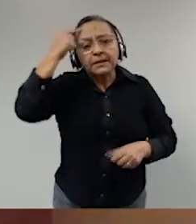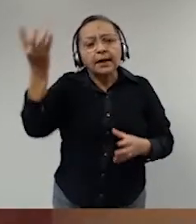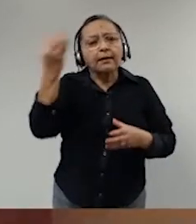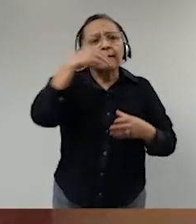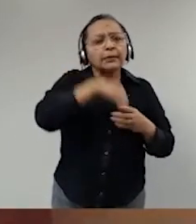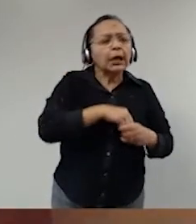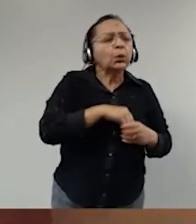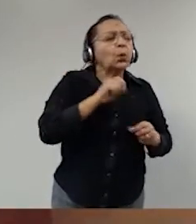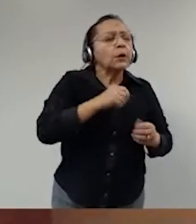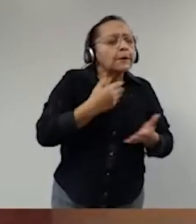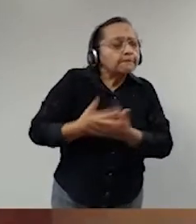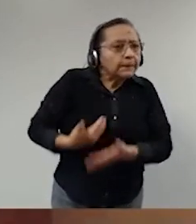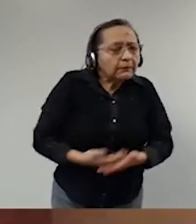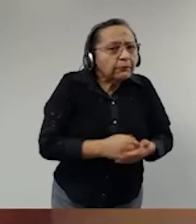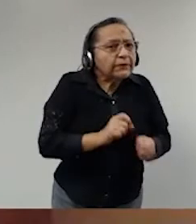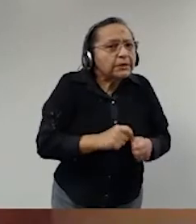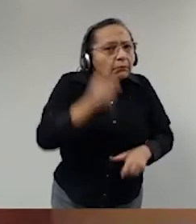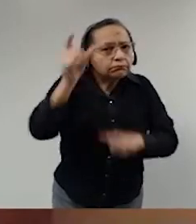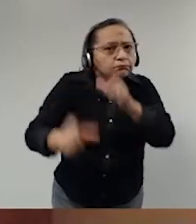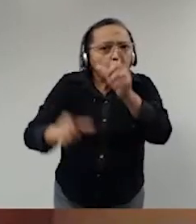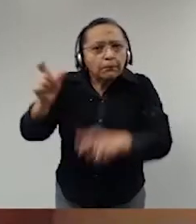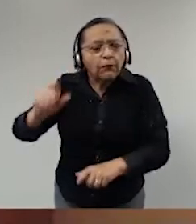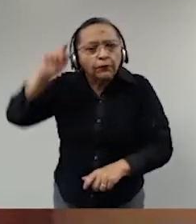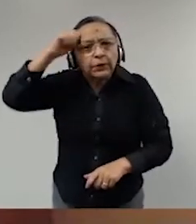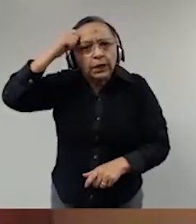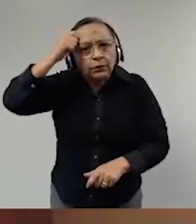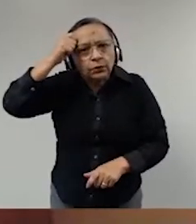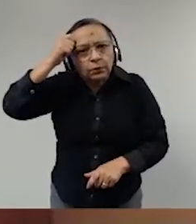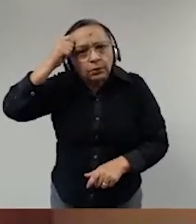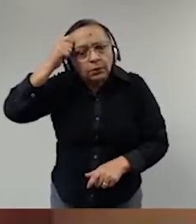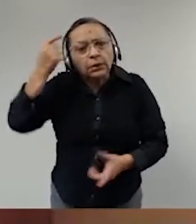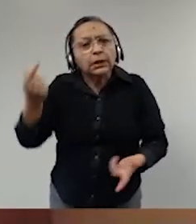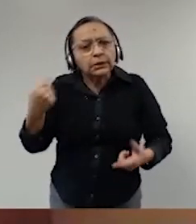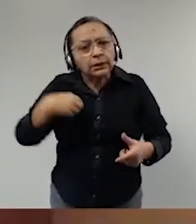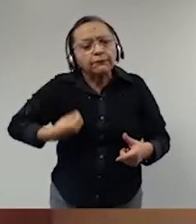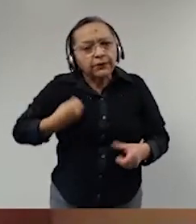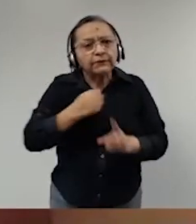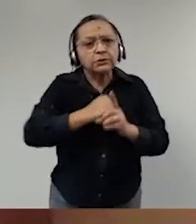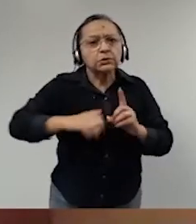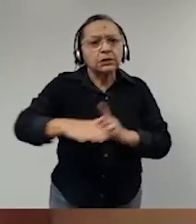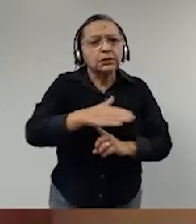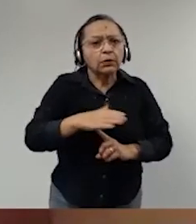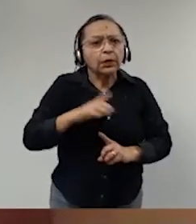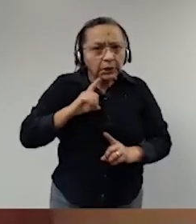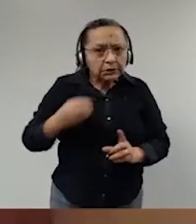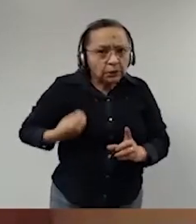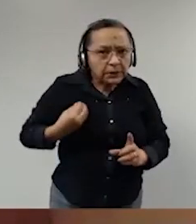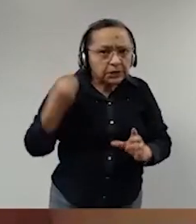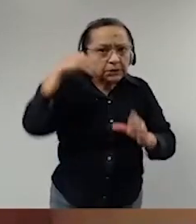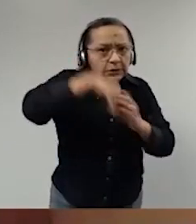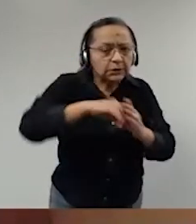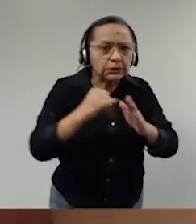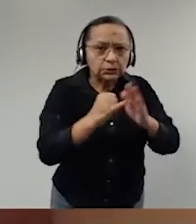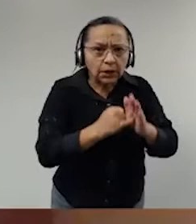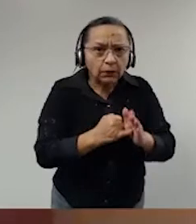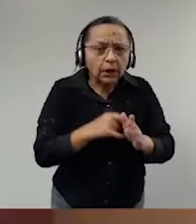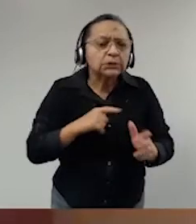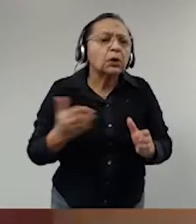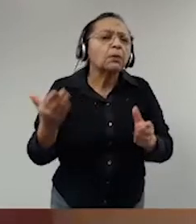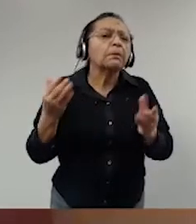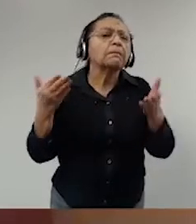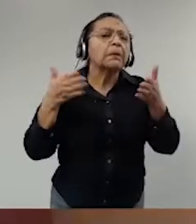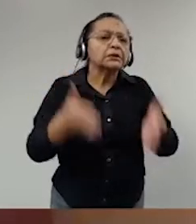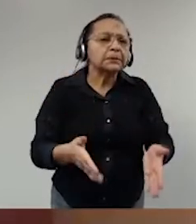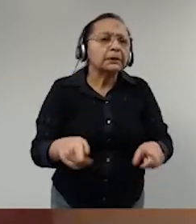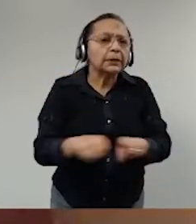faz com os negros que fazem parte da advocacia, se eles estão presentes também na gestão da instituição, se eles fazem parte dos processos decisórios